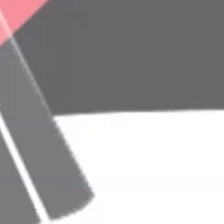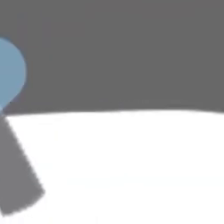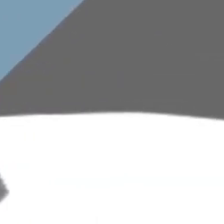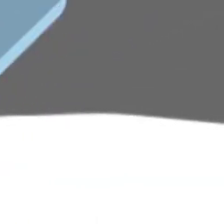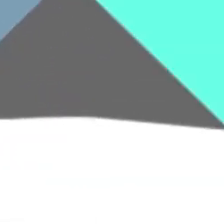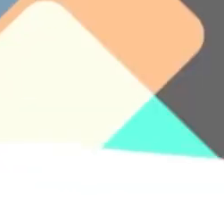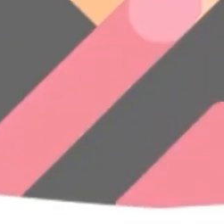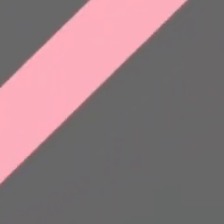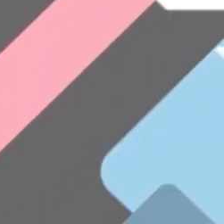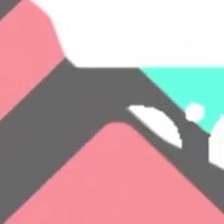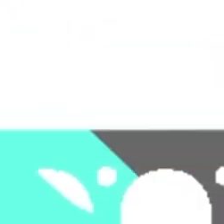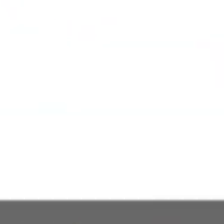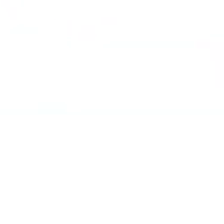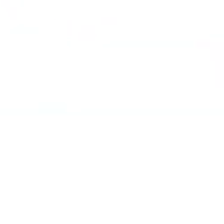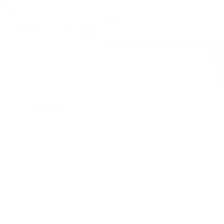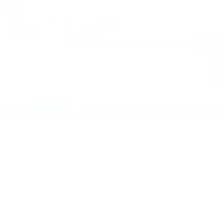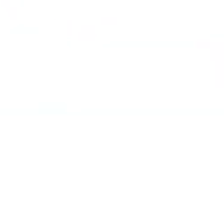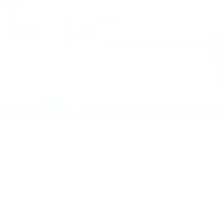Música